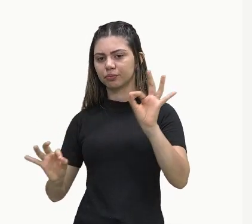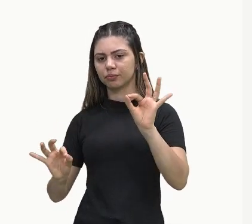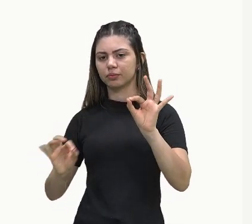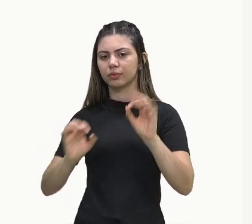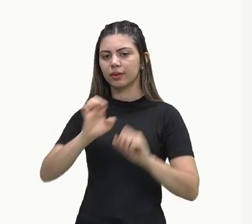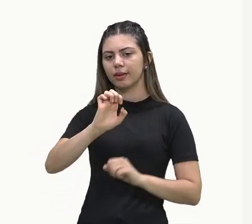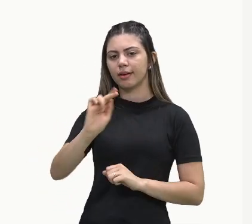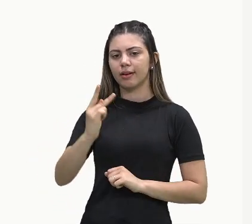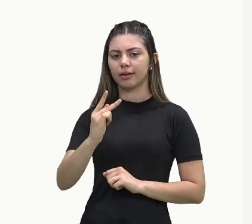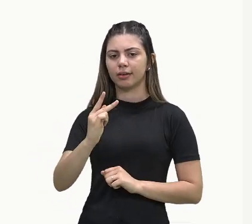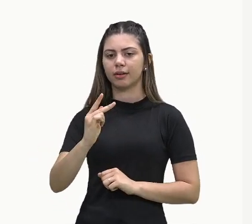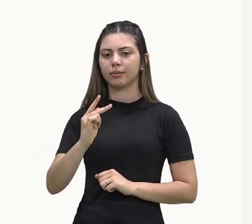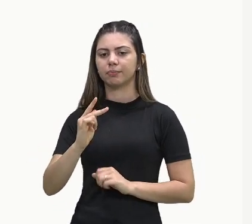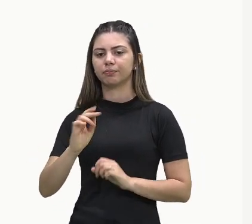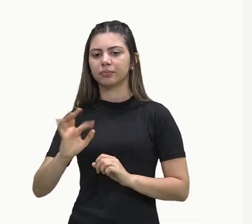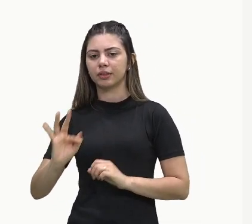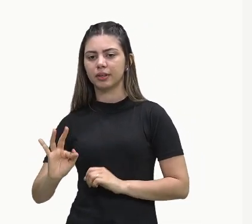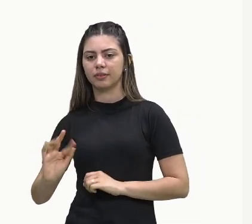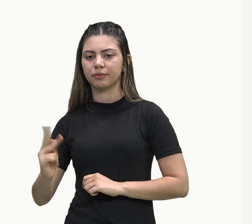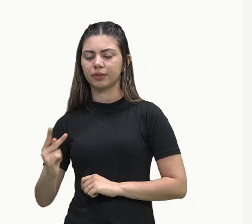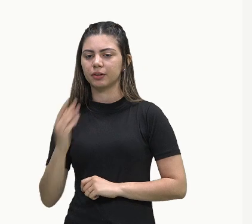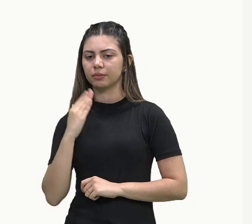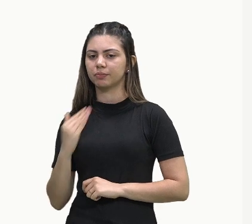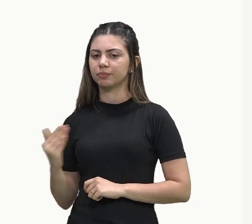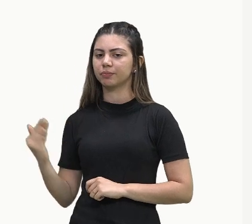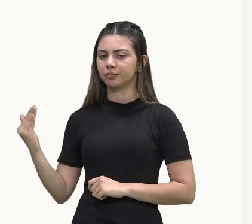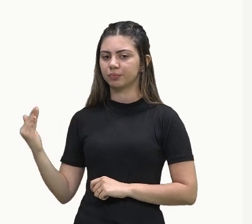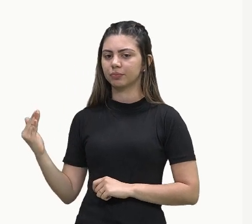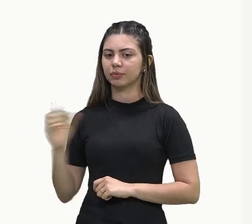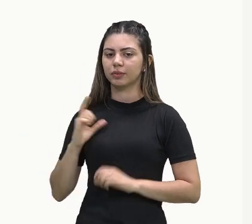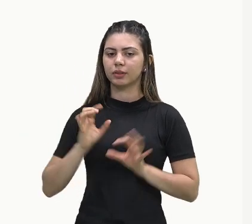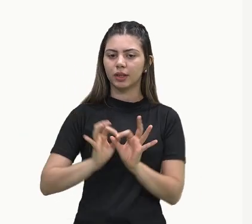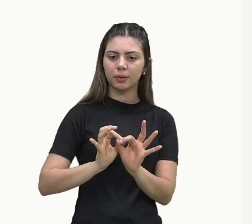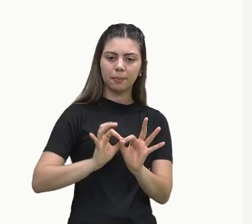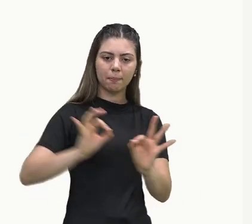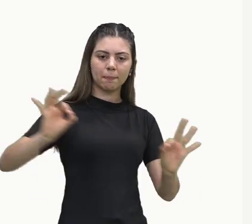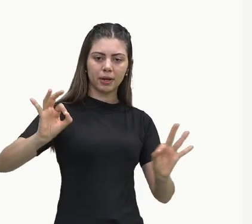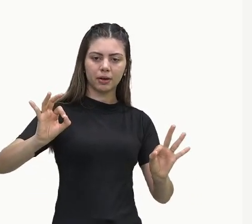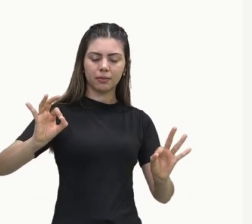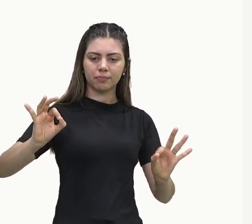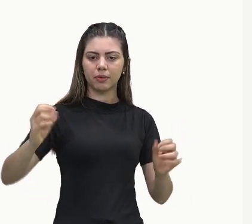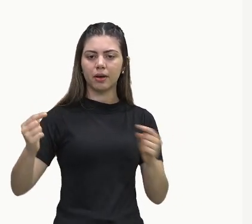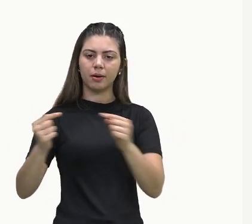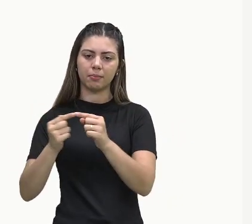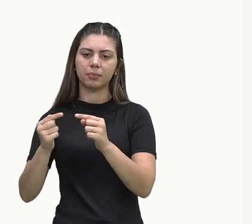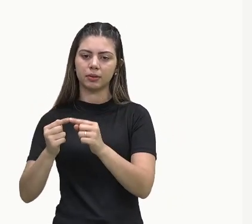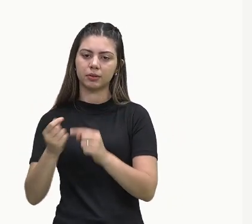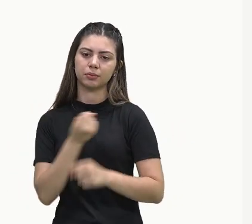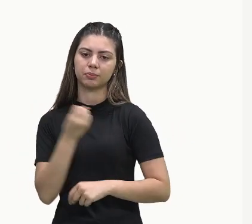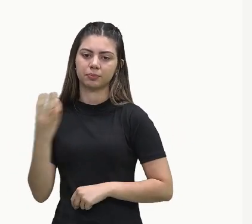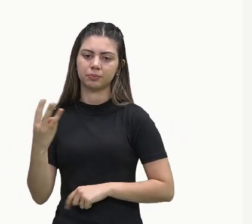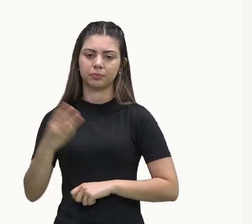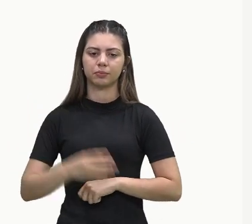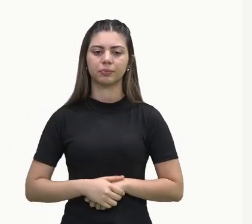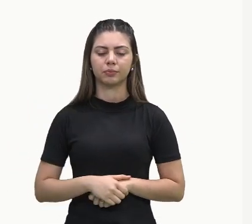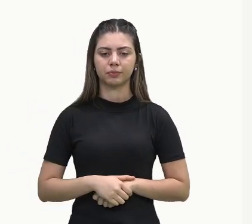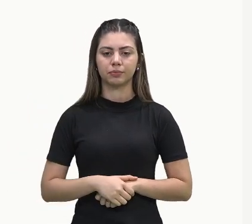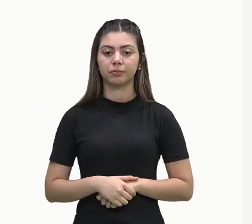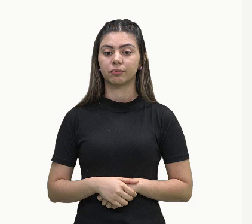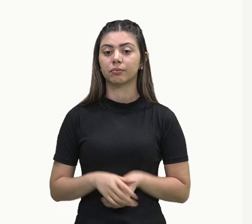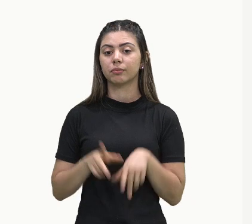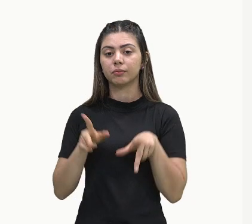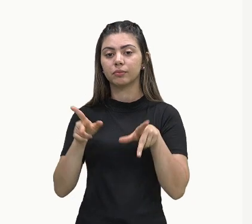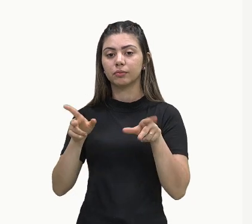eh e FH que é justamente a mediana do vértice D aqui o mesmo acontece no